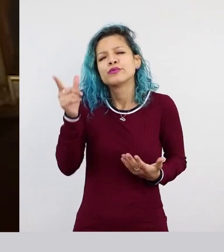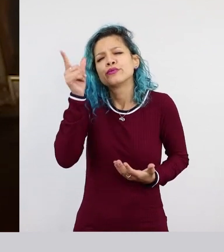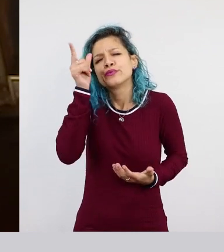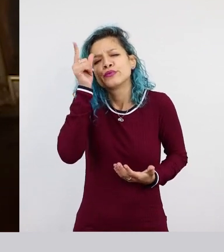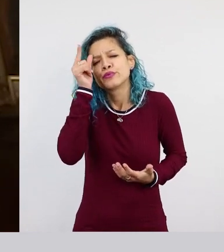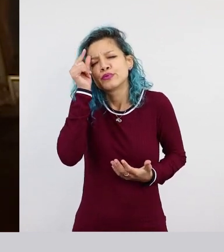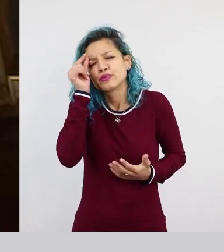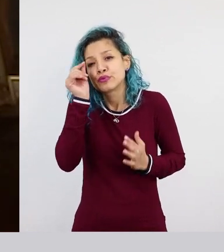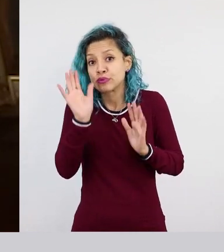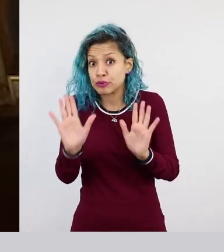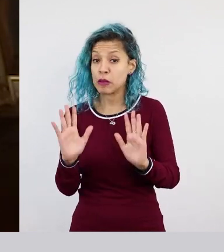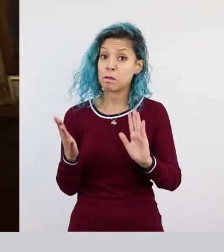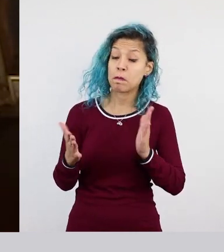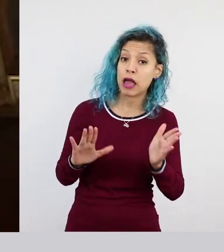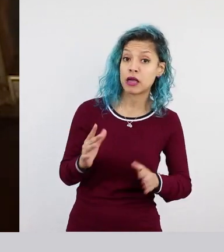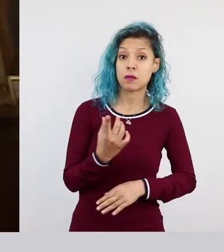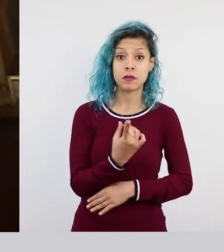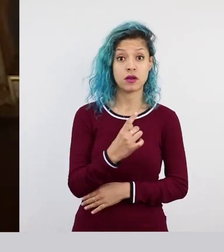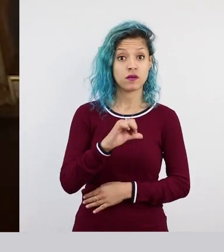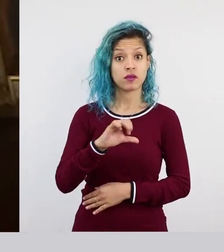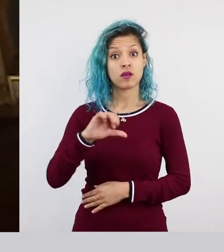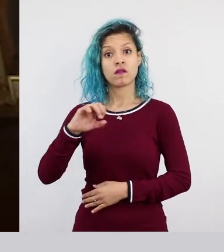anos 90, a coisa já estava mais,